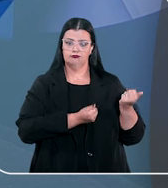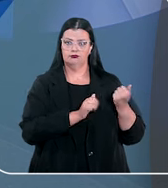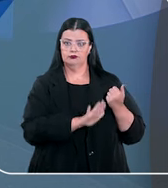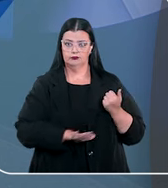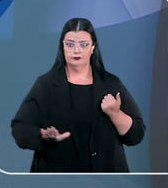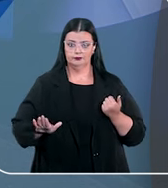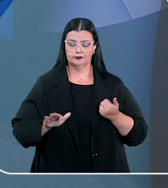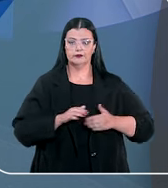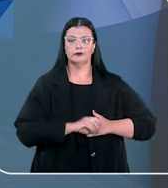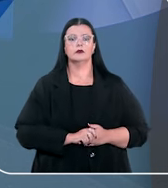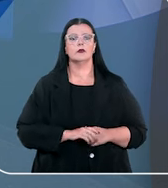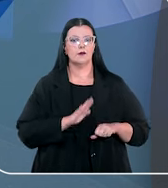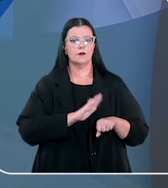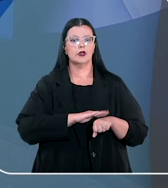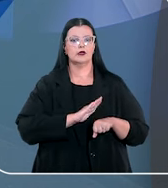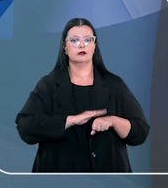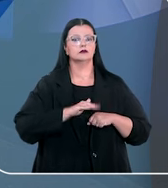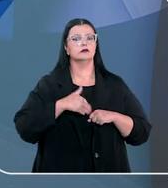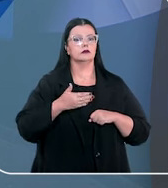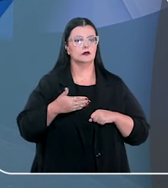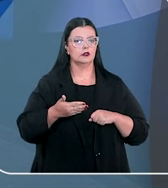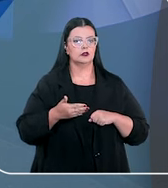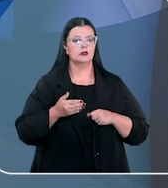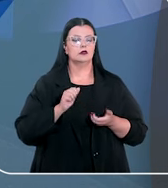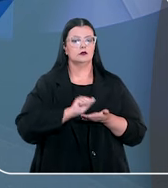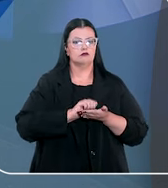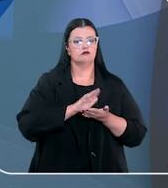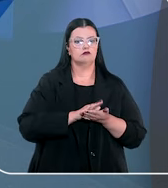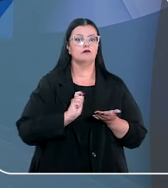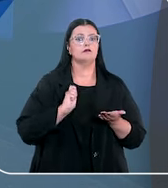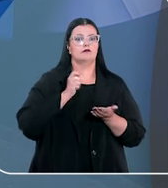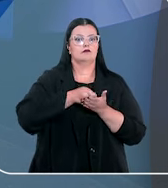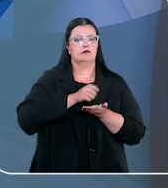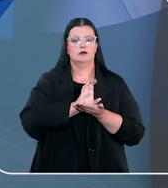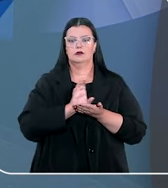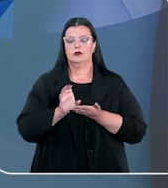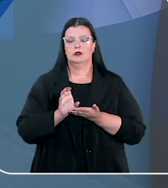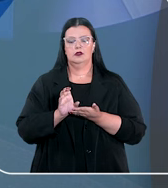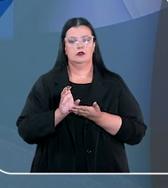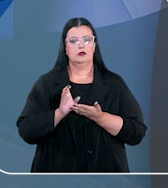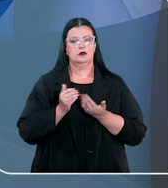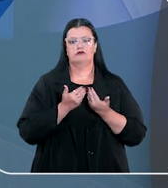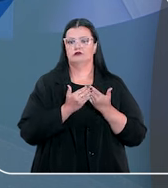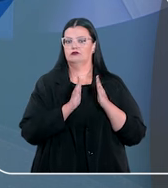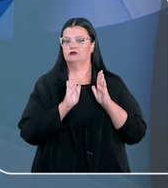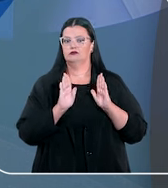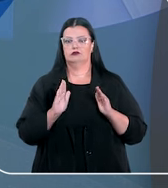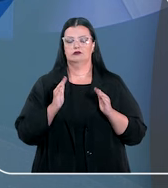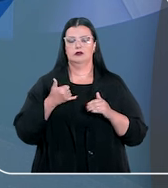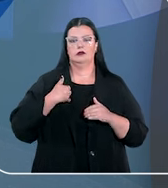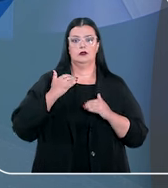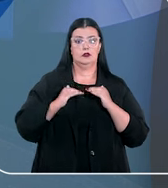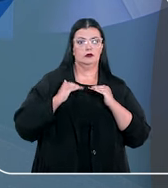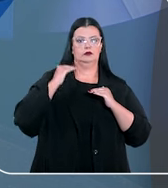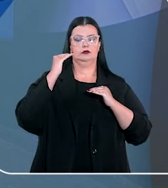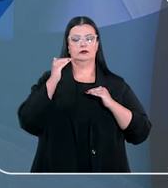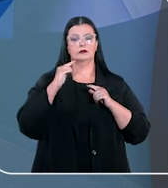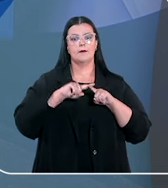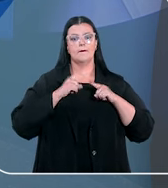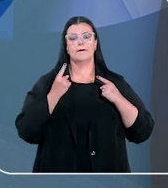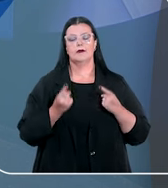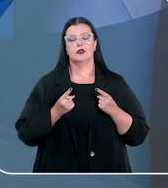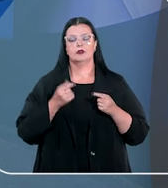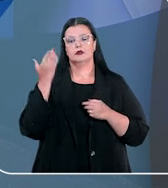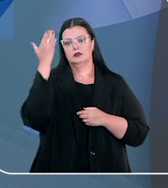ou adolescência, o prazo prescricional da indenização não começa automaticamente na maioridade civil, mas